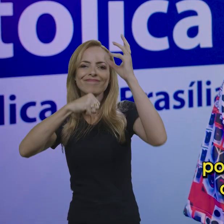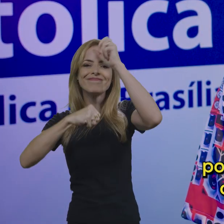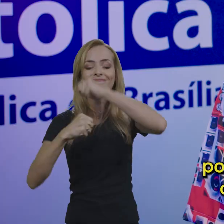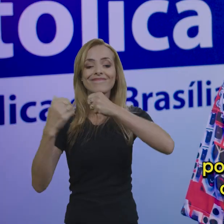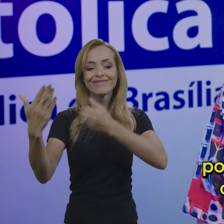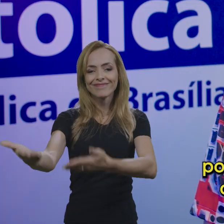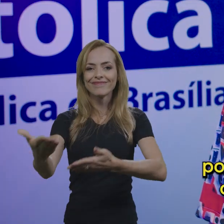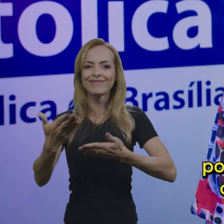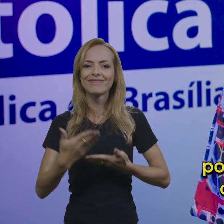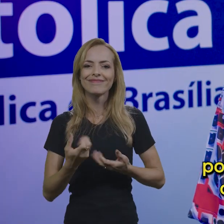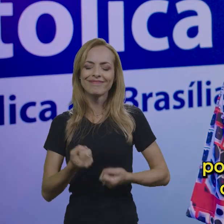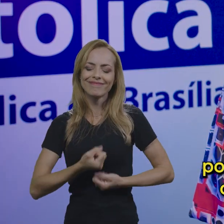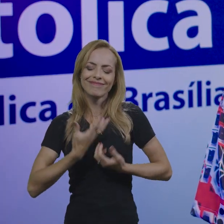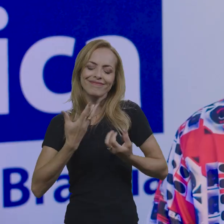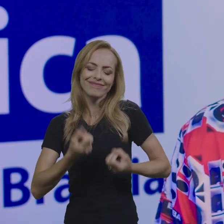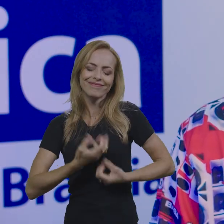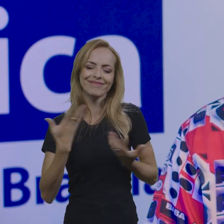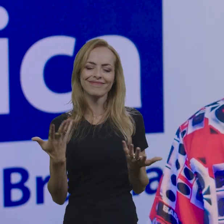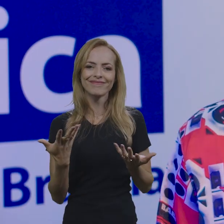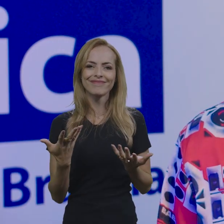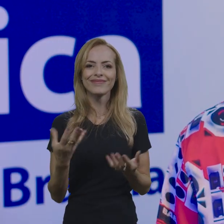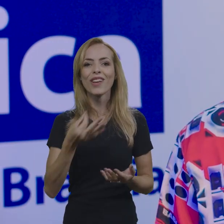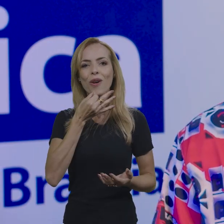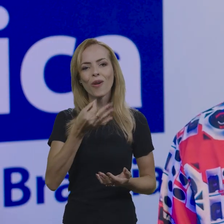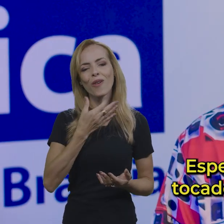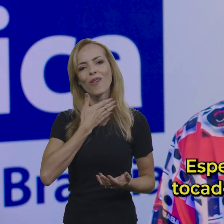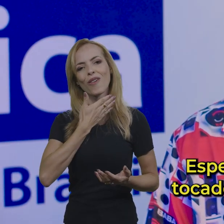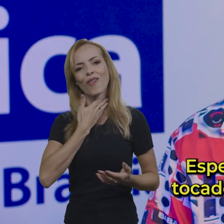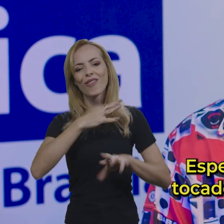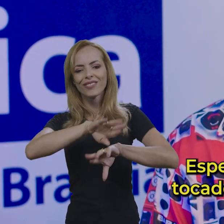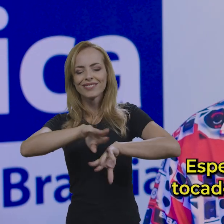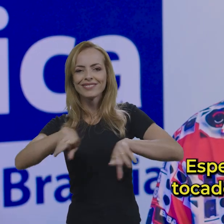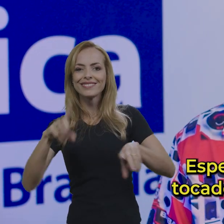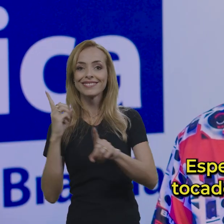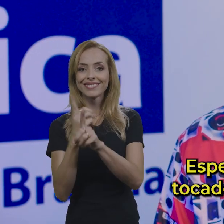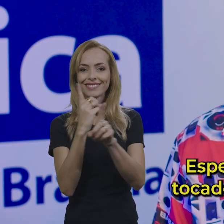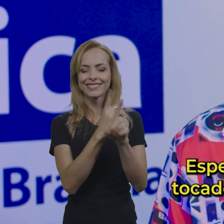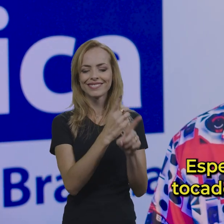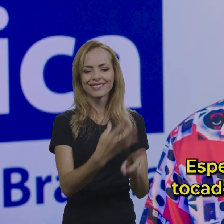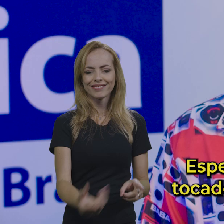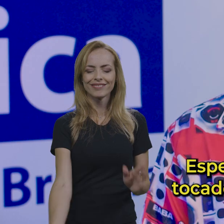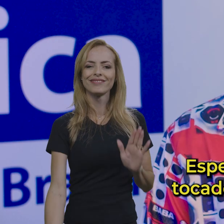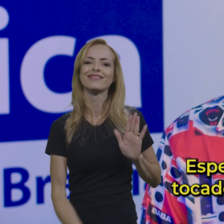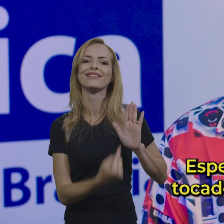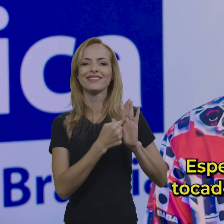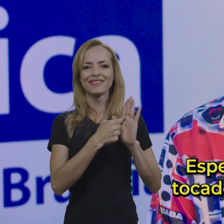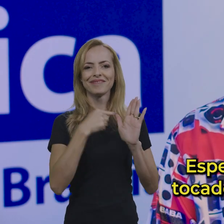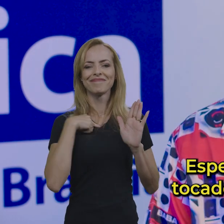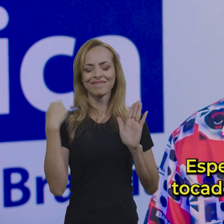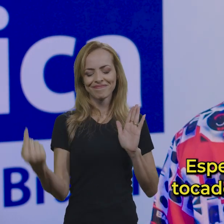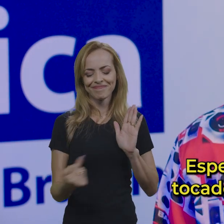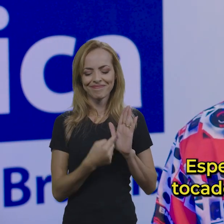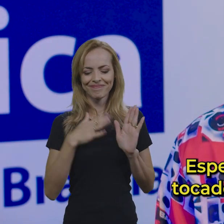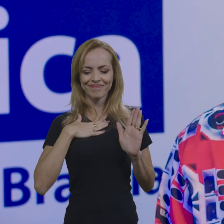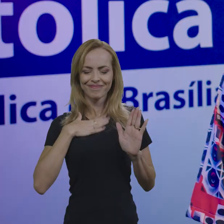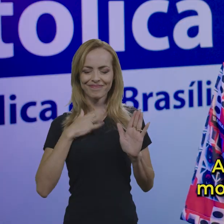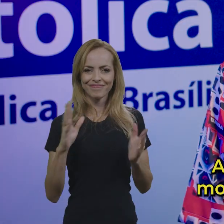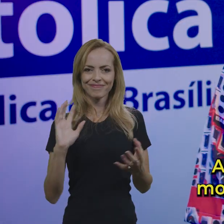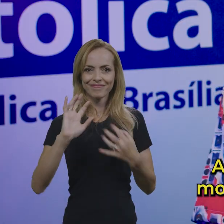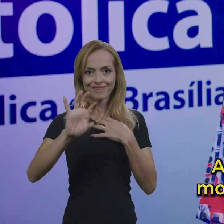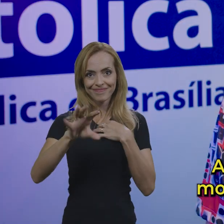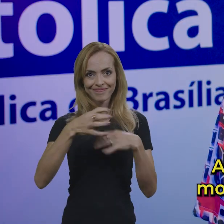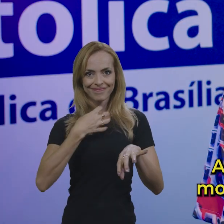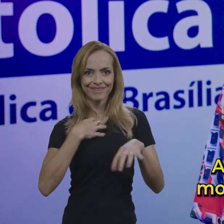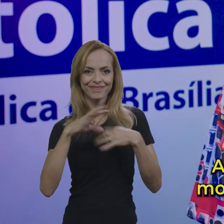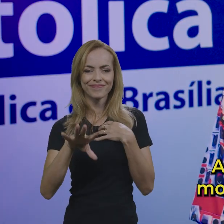com convidados tão inspiradores. Esse foi o Vozes Diversas, espero que esses encontros tenham tocado vocês assim como me tocaram.